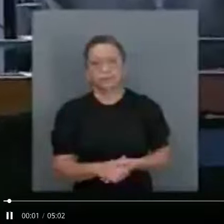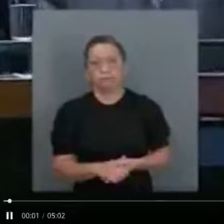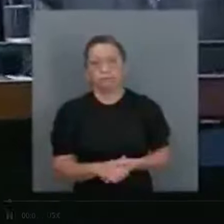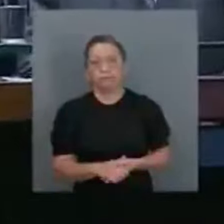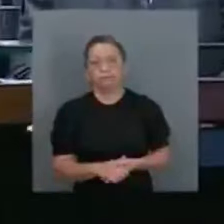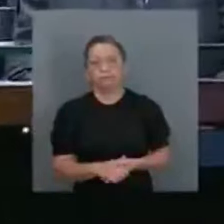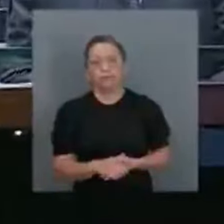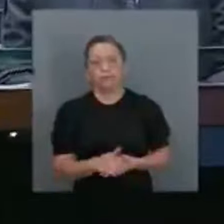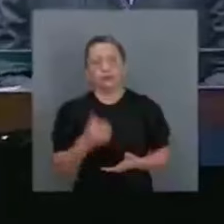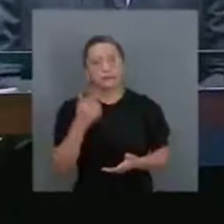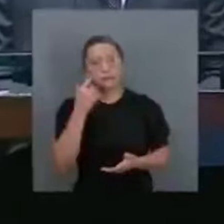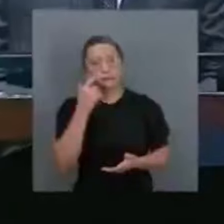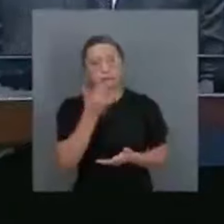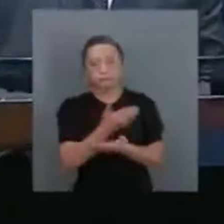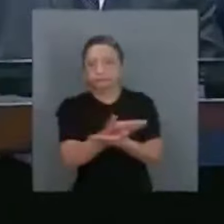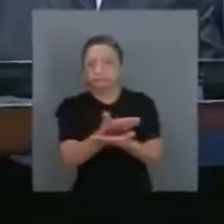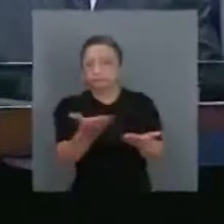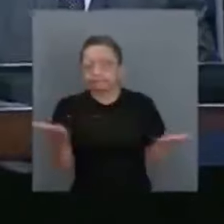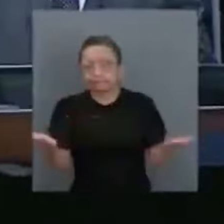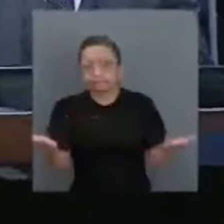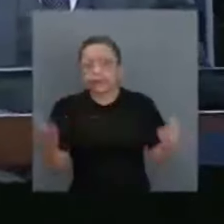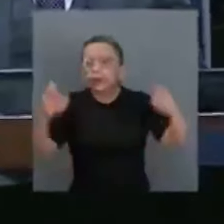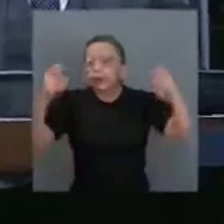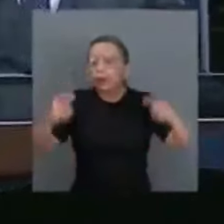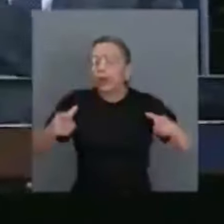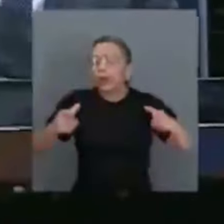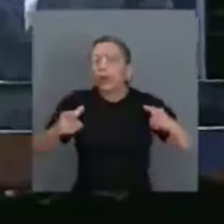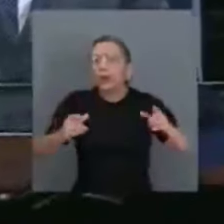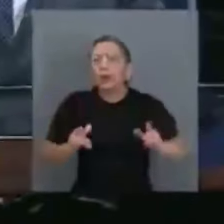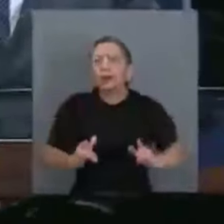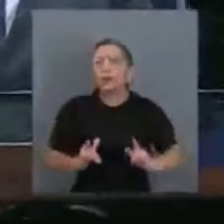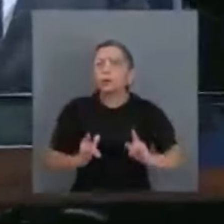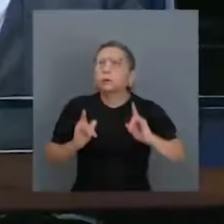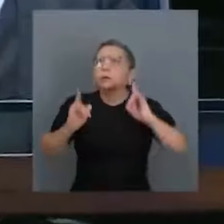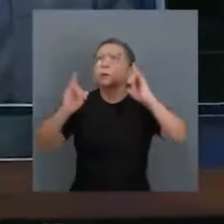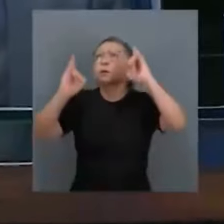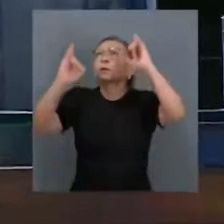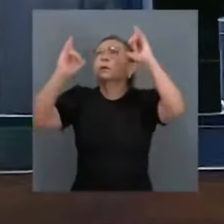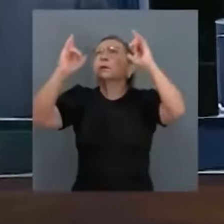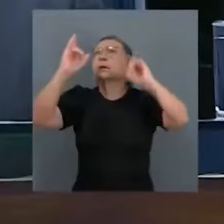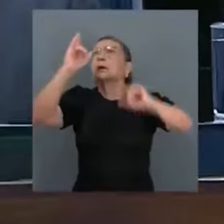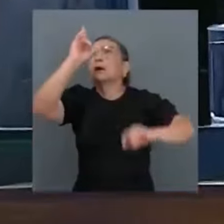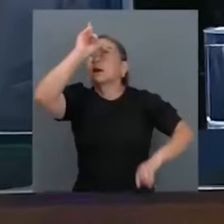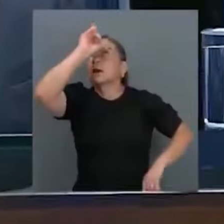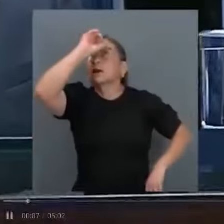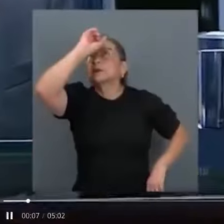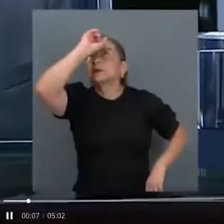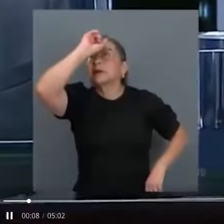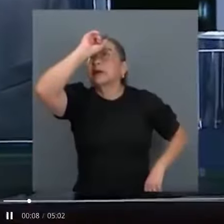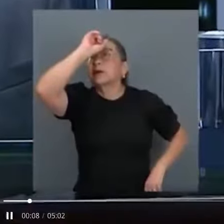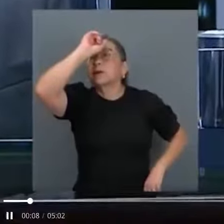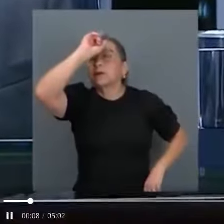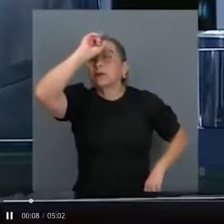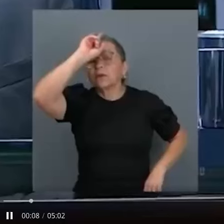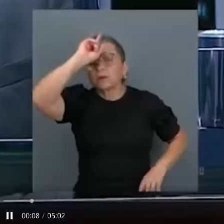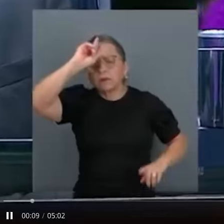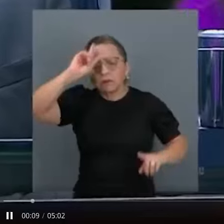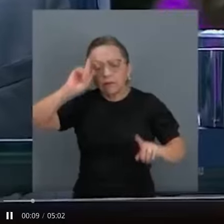e silenciosa no hospital. Lá dentro, um pequeno coração batia com força,